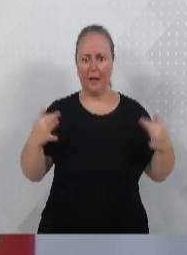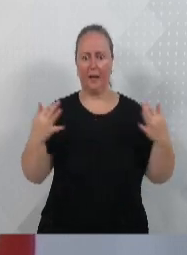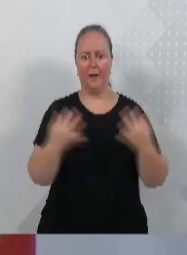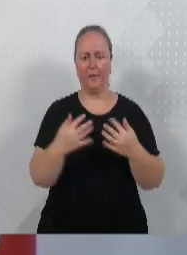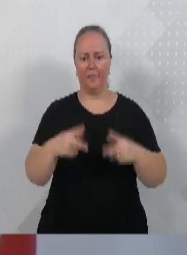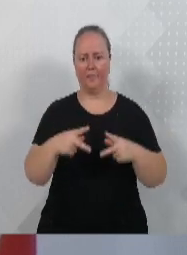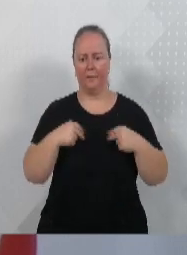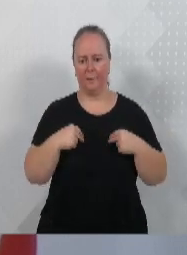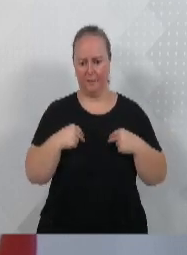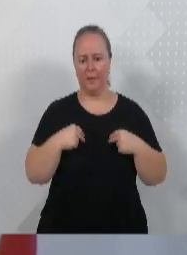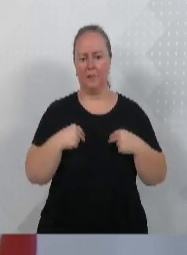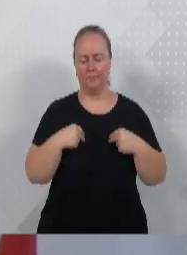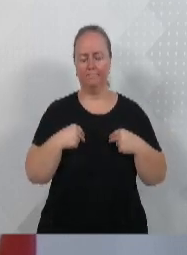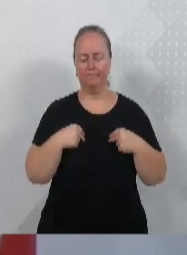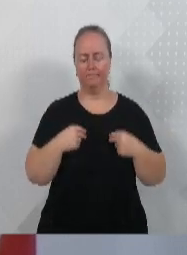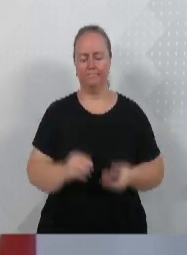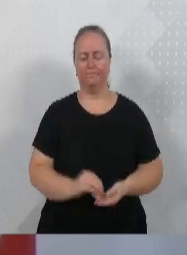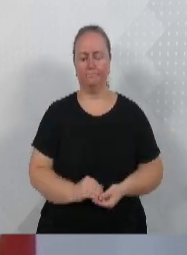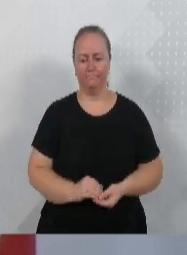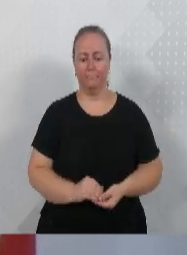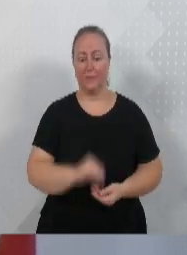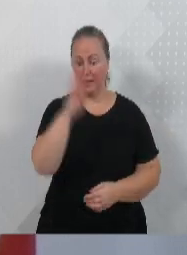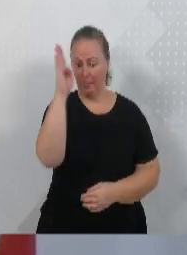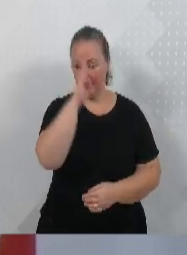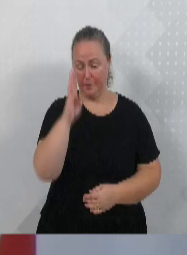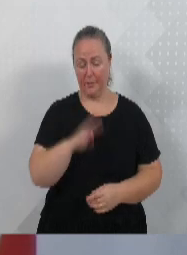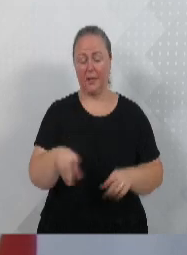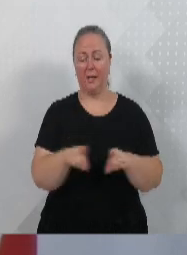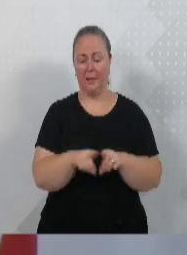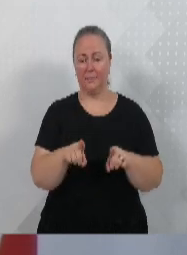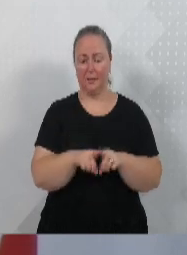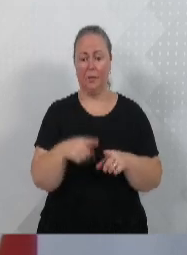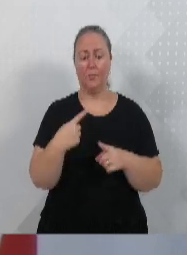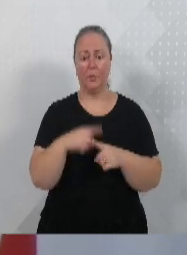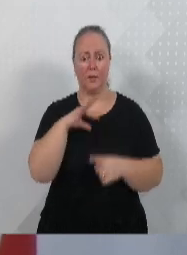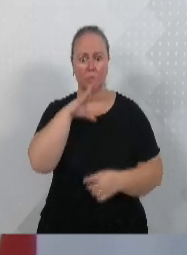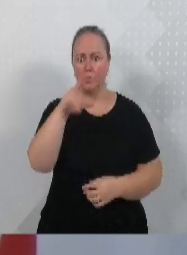a nossa cidade espera. O nosso Brasil, porque isso mexeu a todos nós. Obrigada.